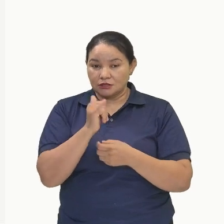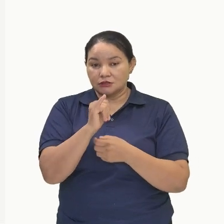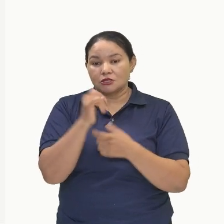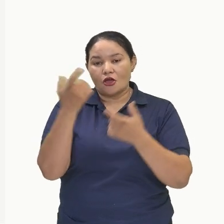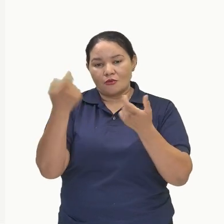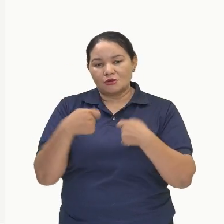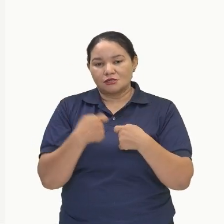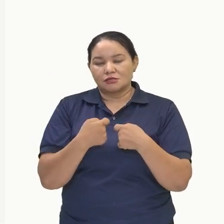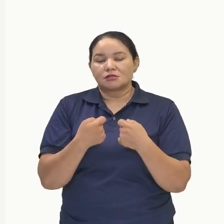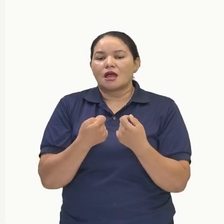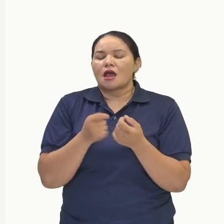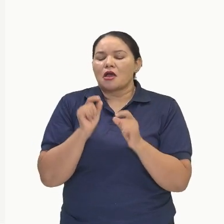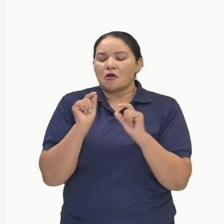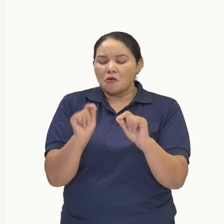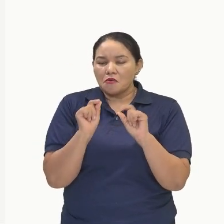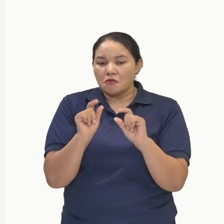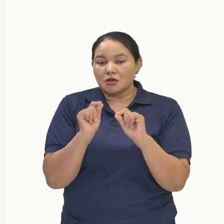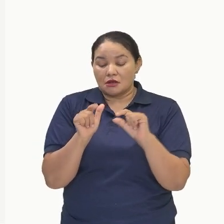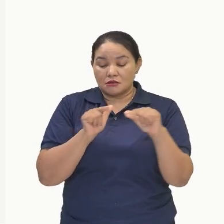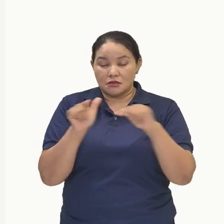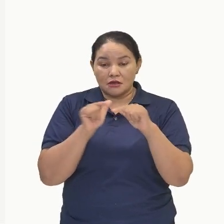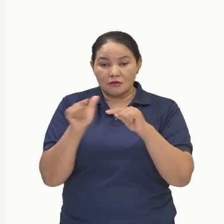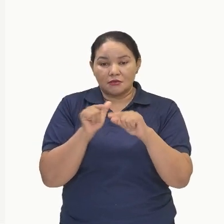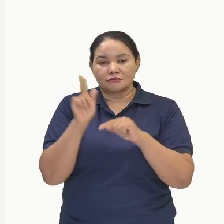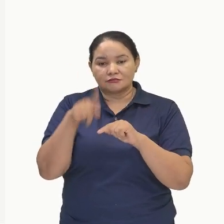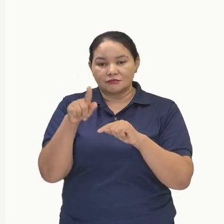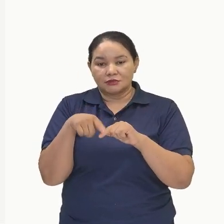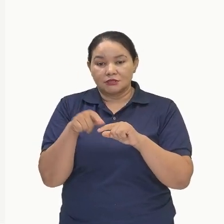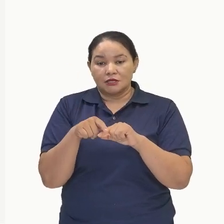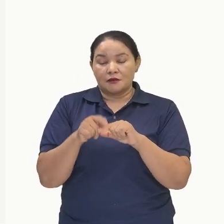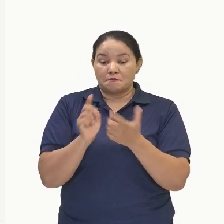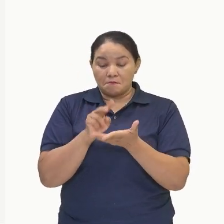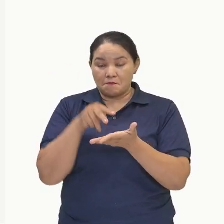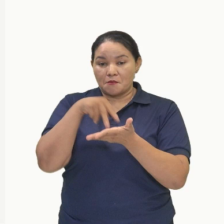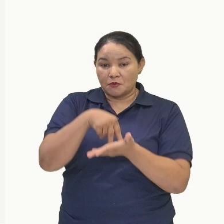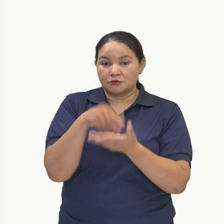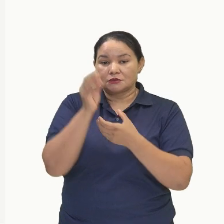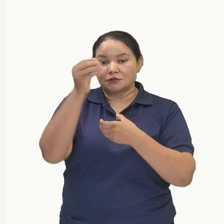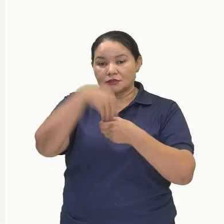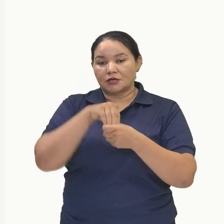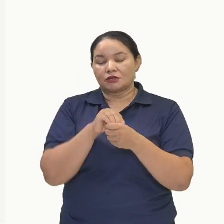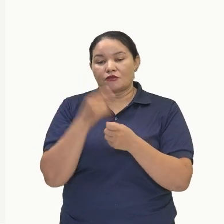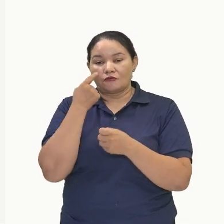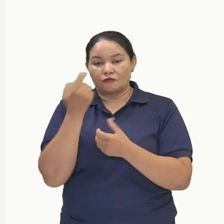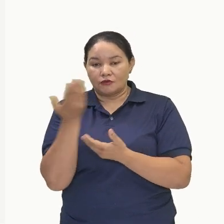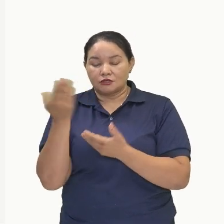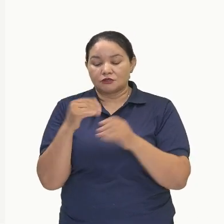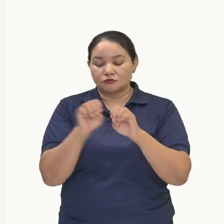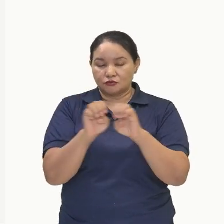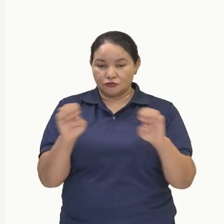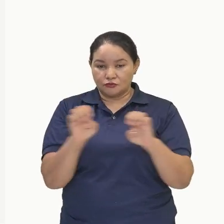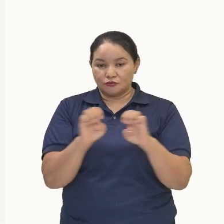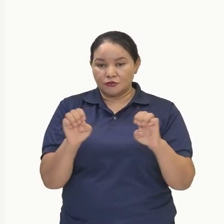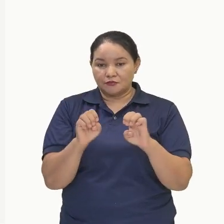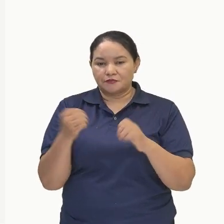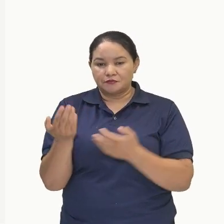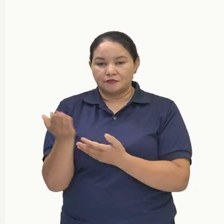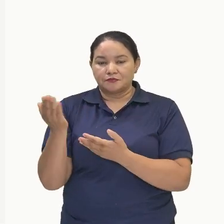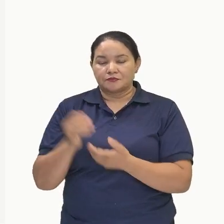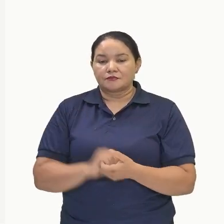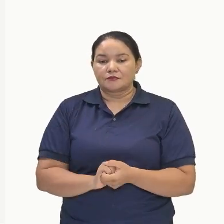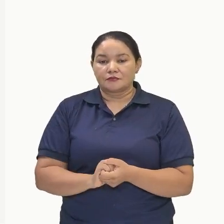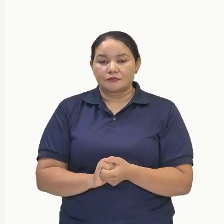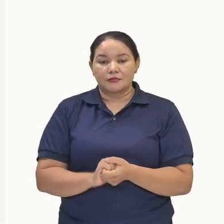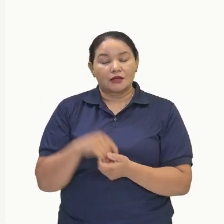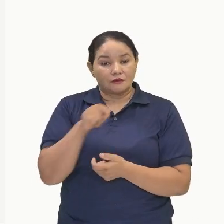rendimento nada mais é do que a potência útil dividido pela potência total. Então, se você quer